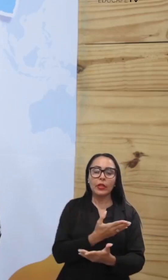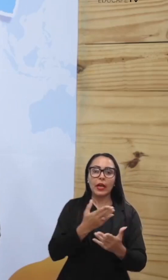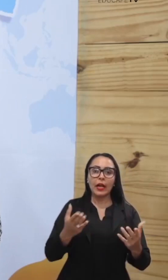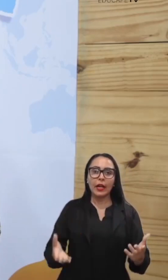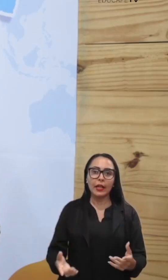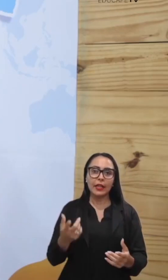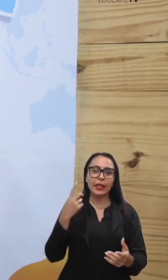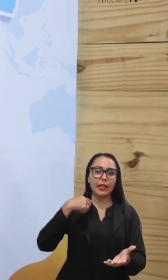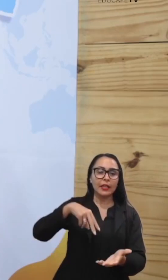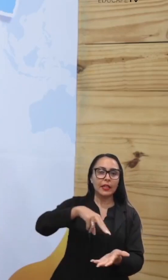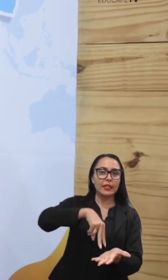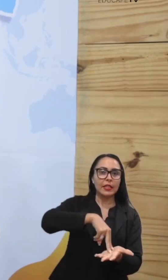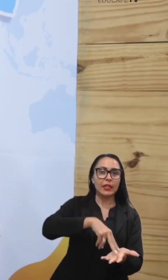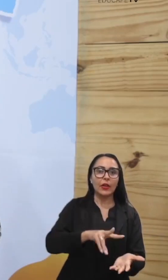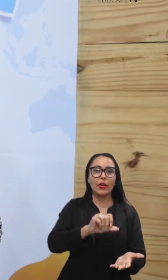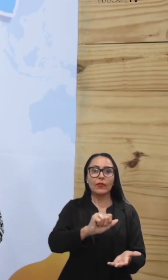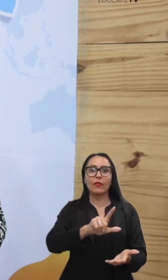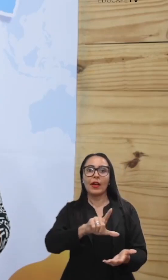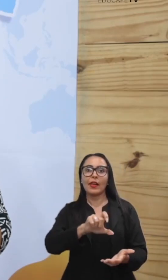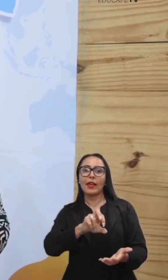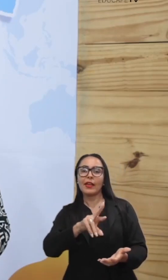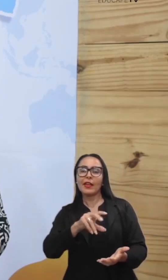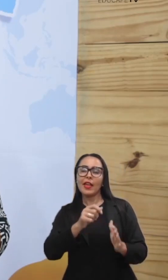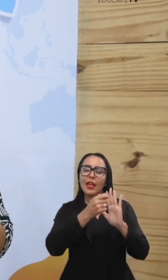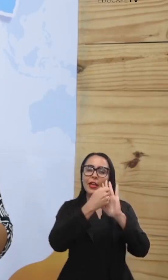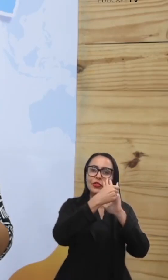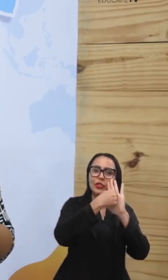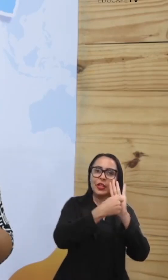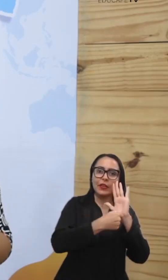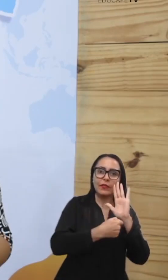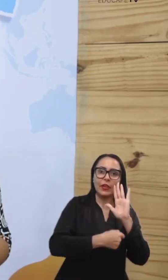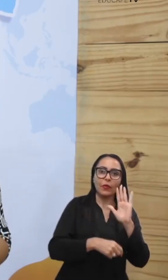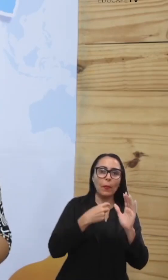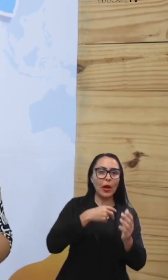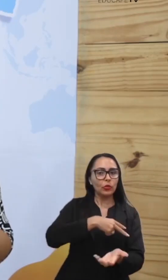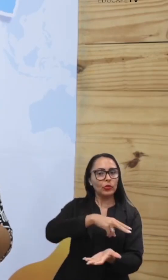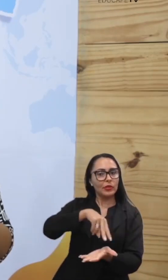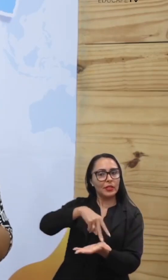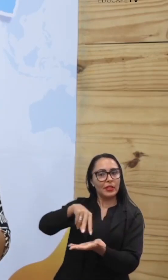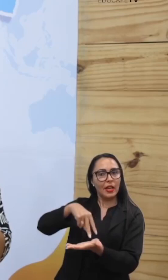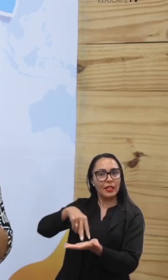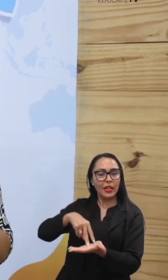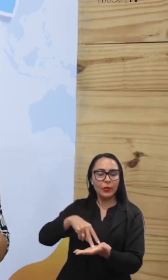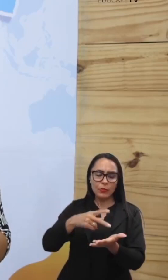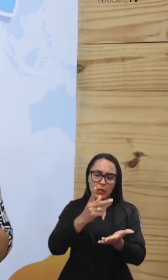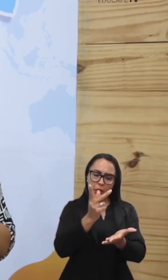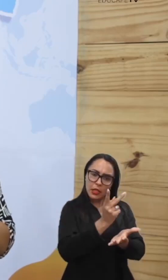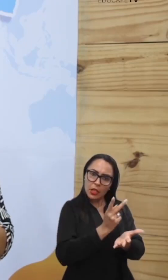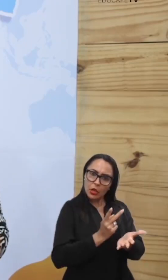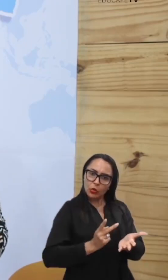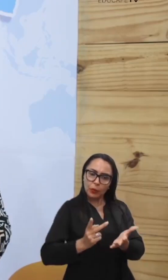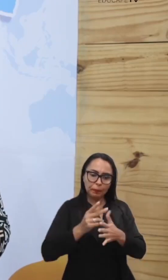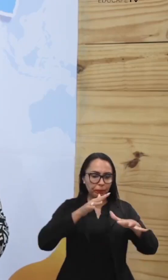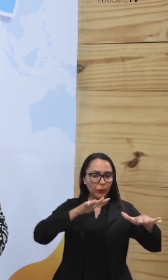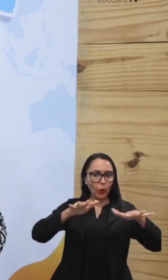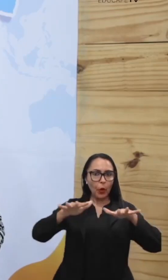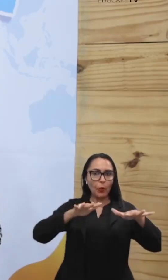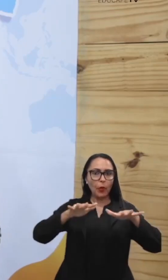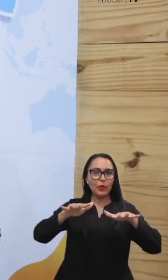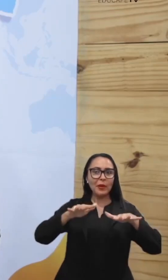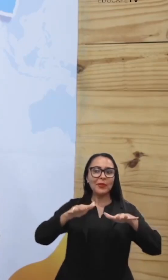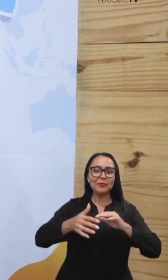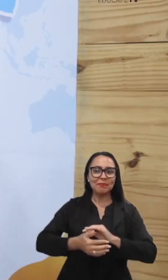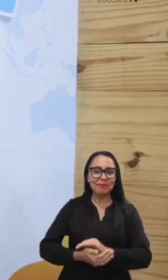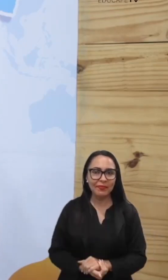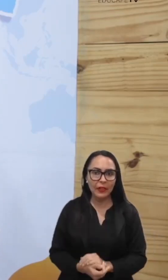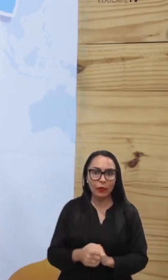coreógrafa Valerie Sutton escrever em formato de dança, em formato de desenho, os movimentos das suas